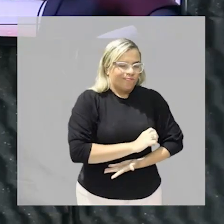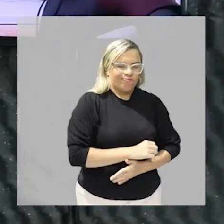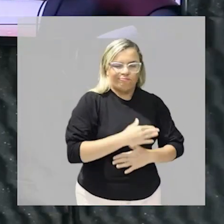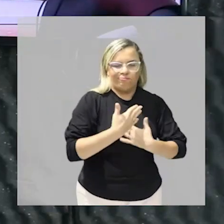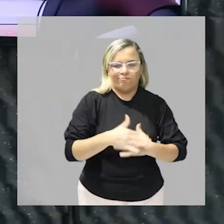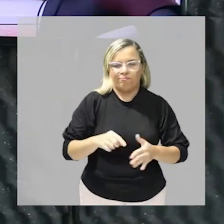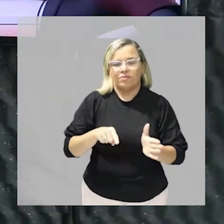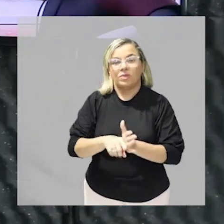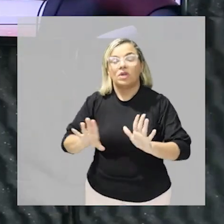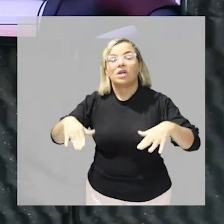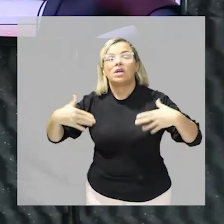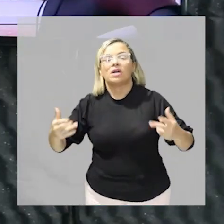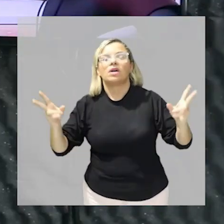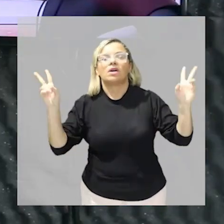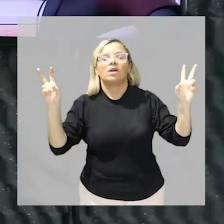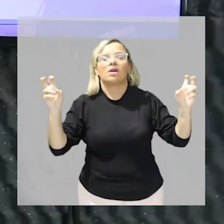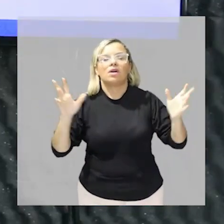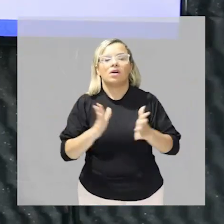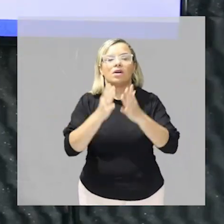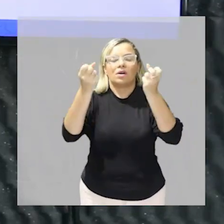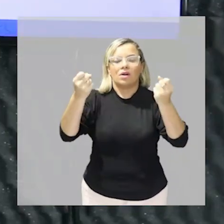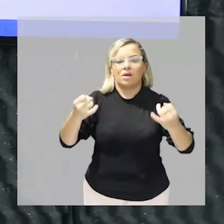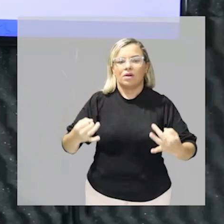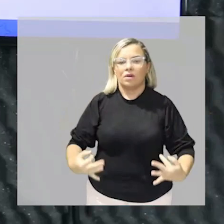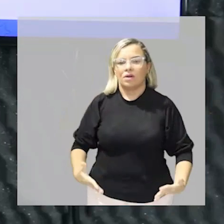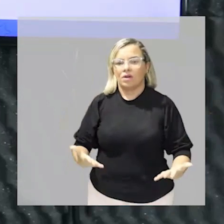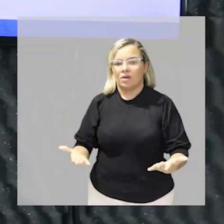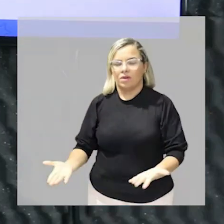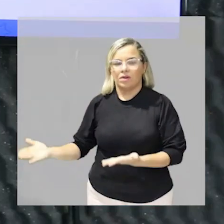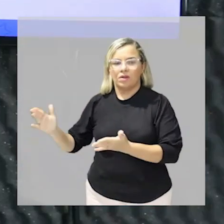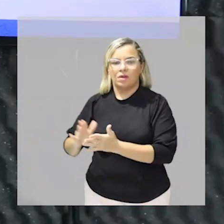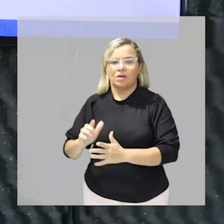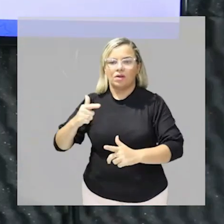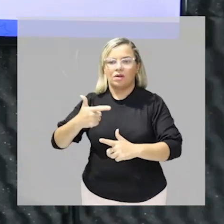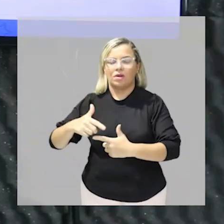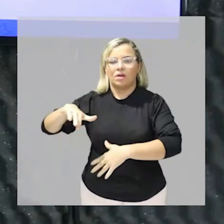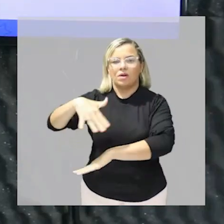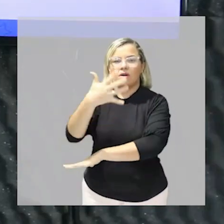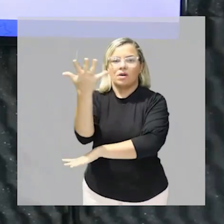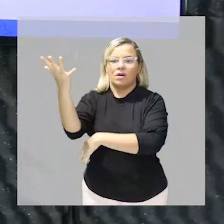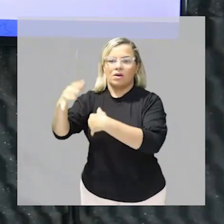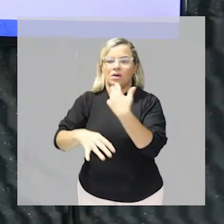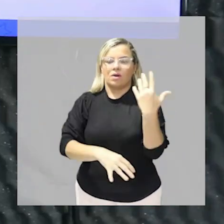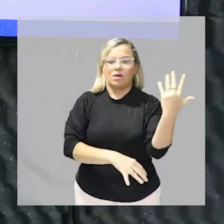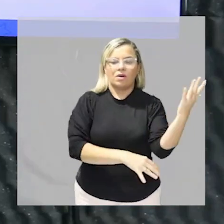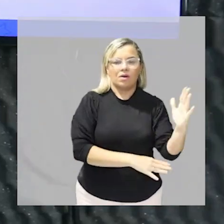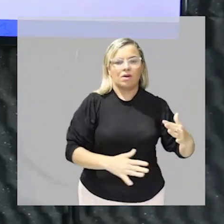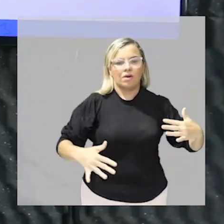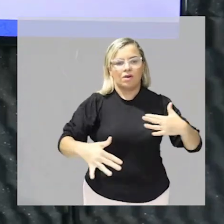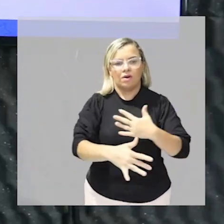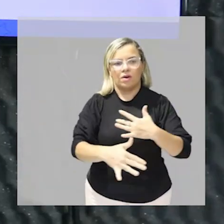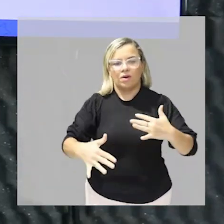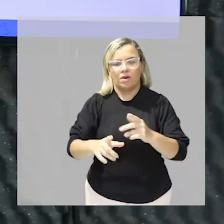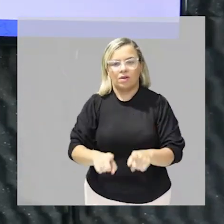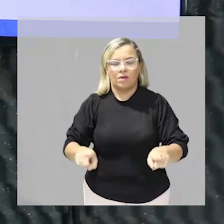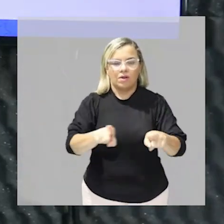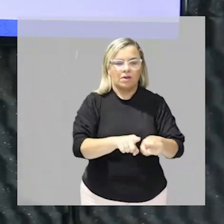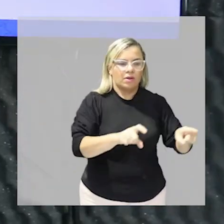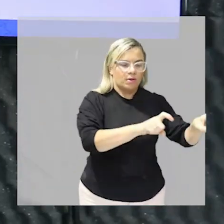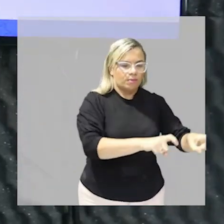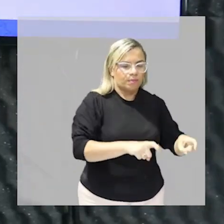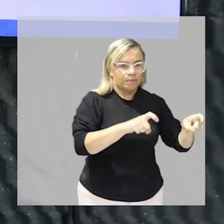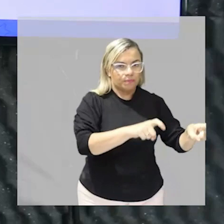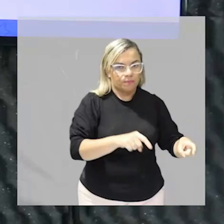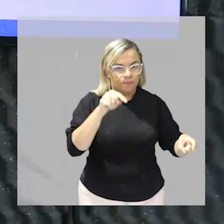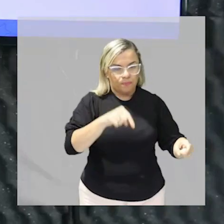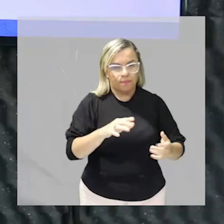Que temática é essa, Marcos? Nós vamos falar, galera, tá? Sobre os problemas ambientais, urbanos e rurais. Inclusive,